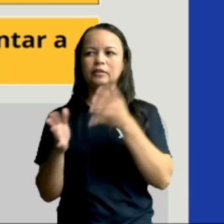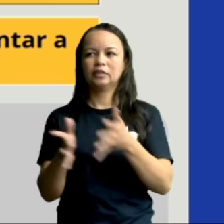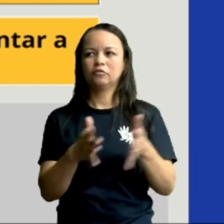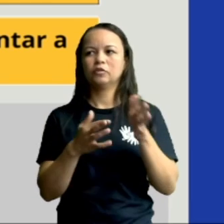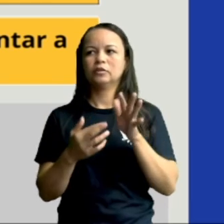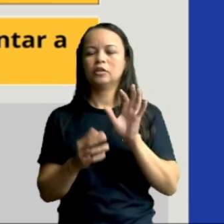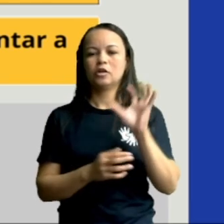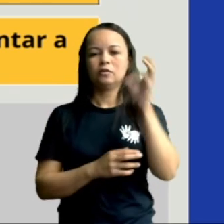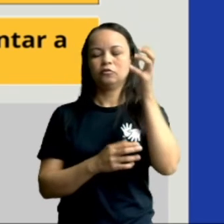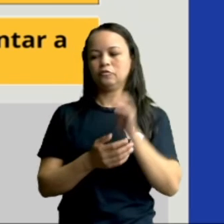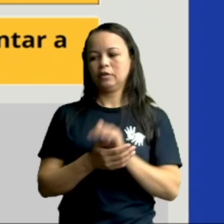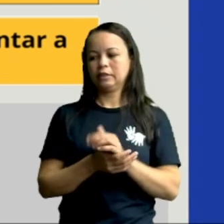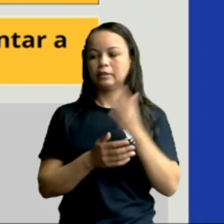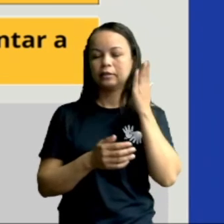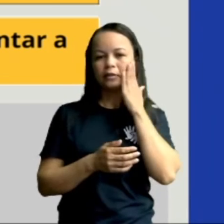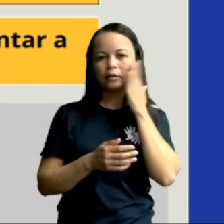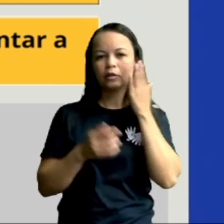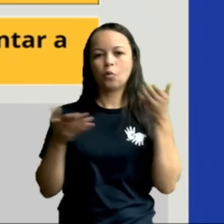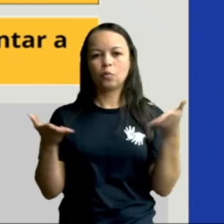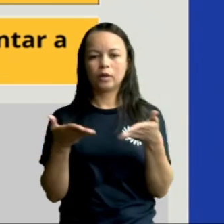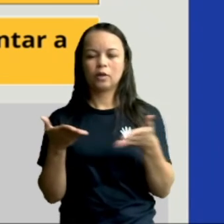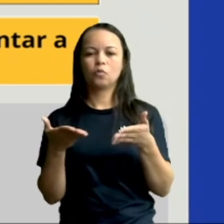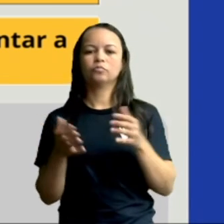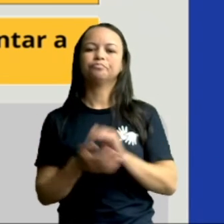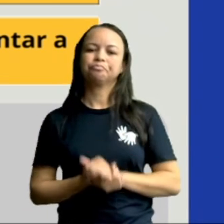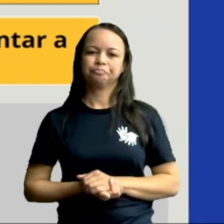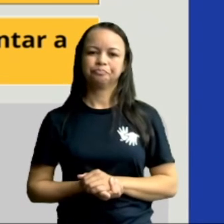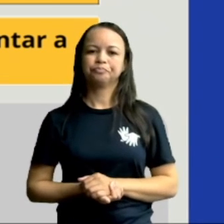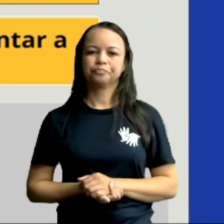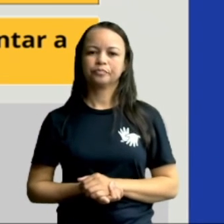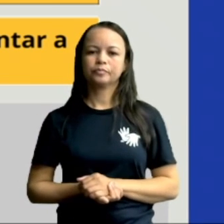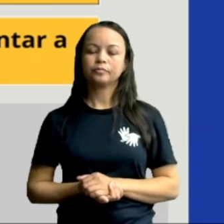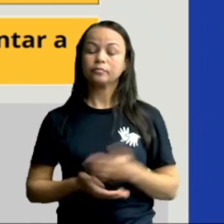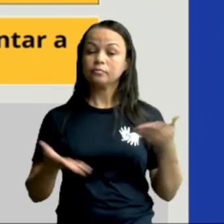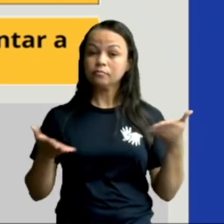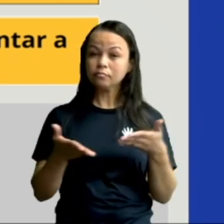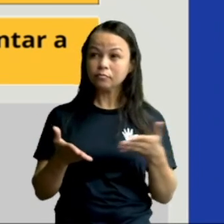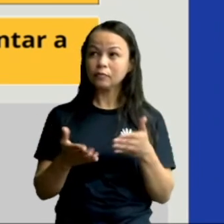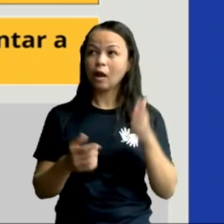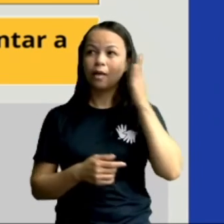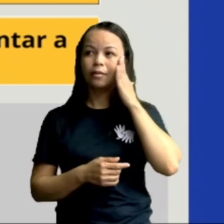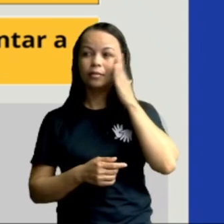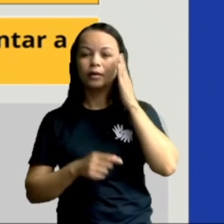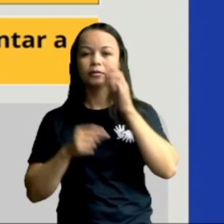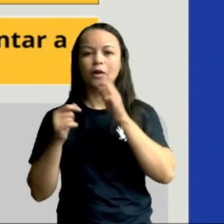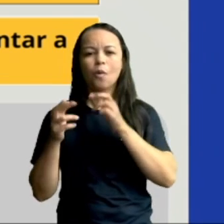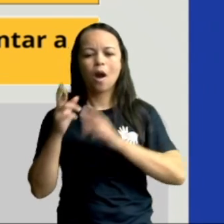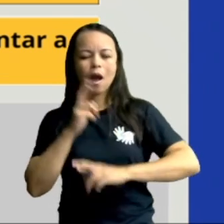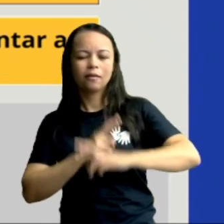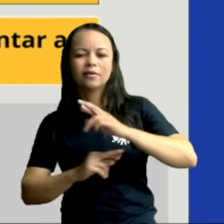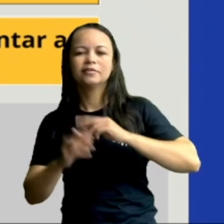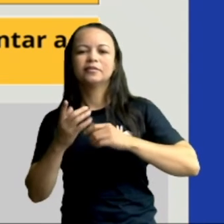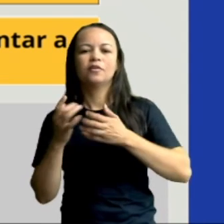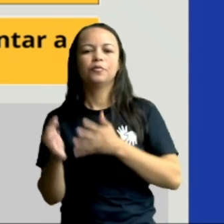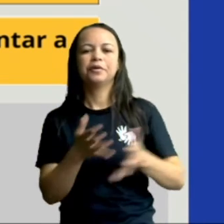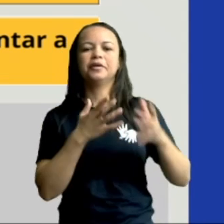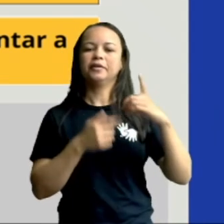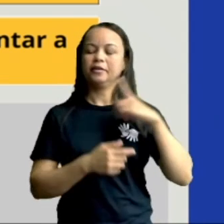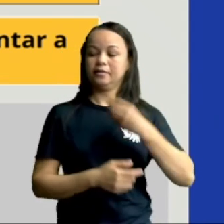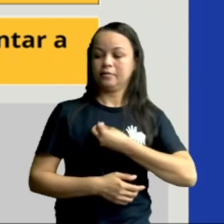gente entender um pouco o que a gente compreendeu hoje. A gente hoje compreendeu a relação que existe em